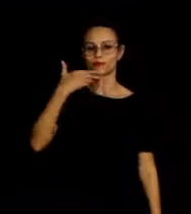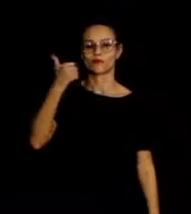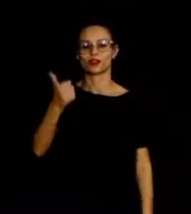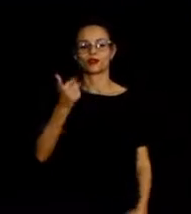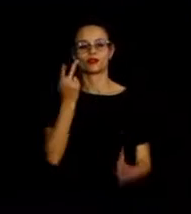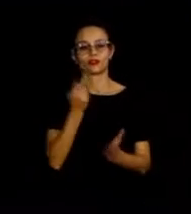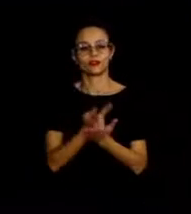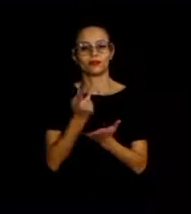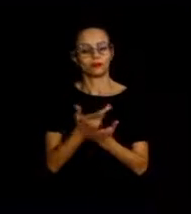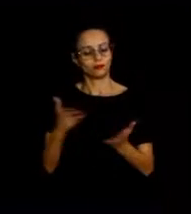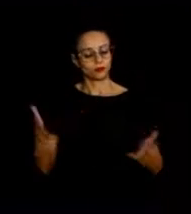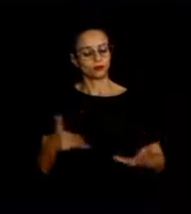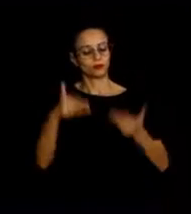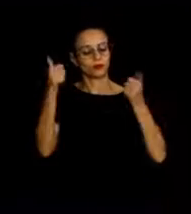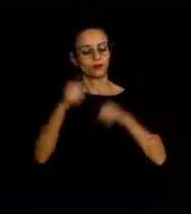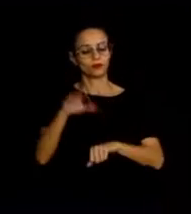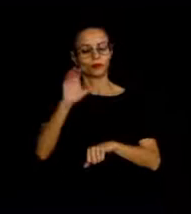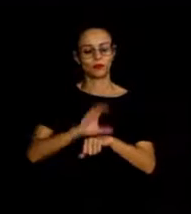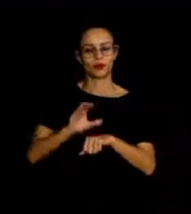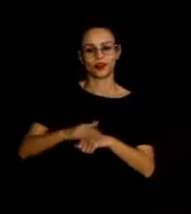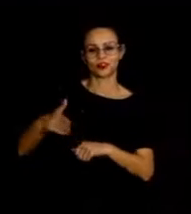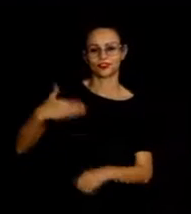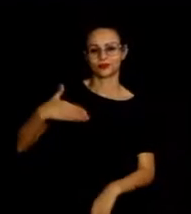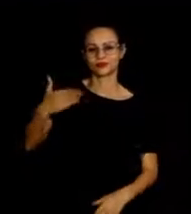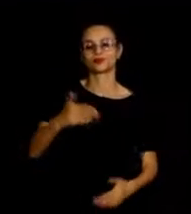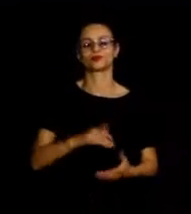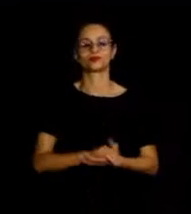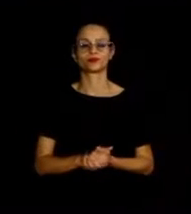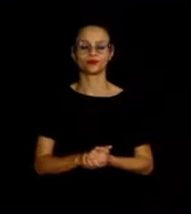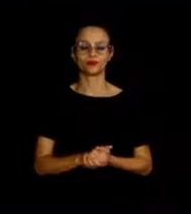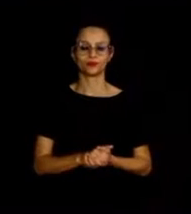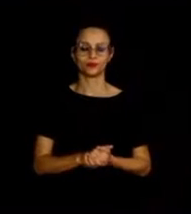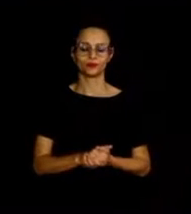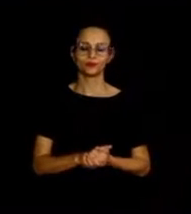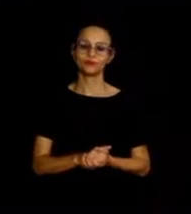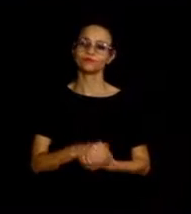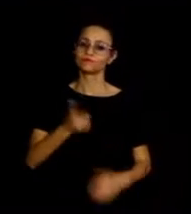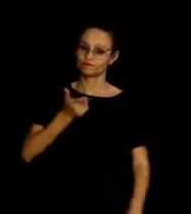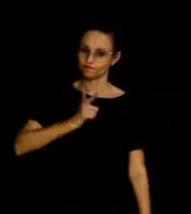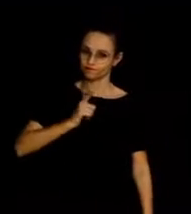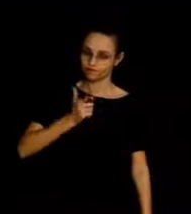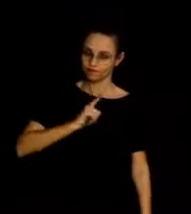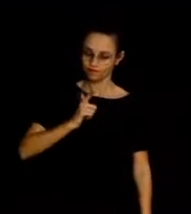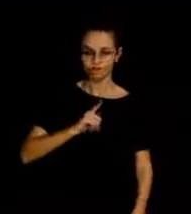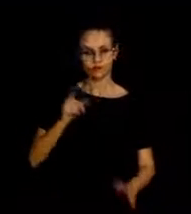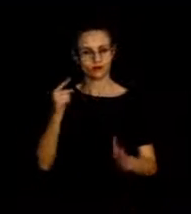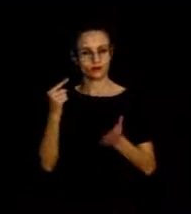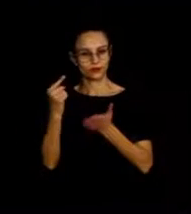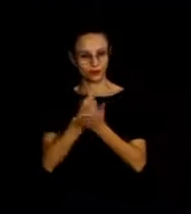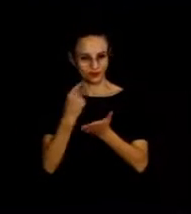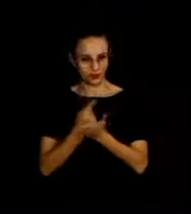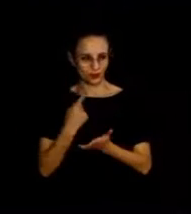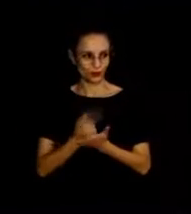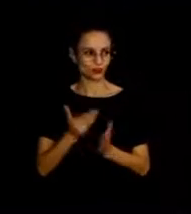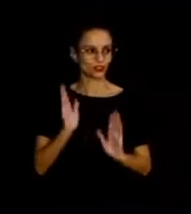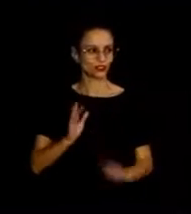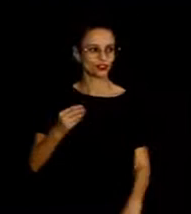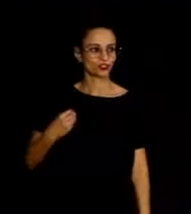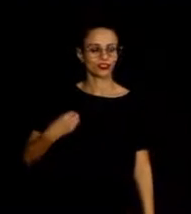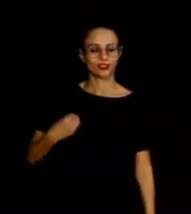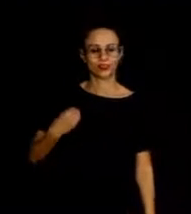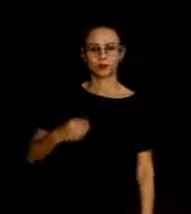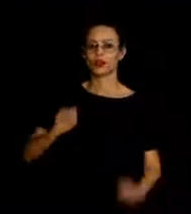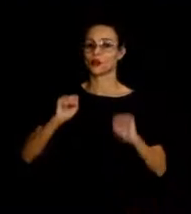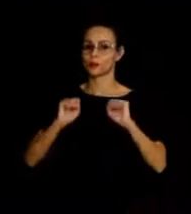cada vez mais um curso melhor cada vez mais é existem umas perguntas já aqui a